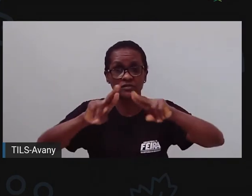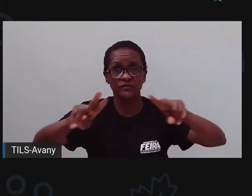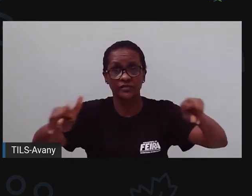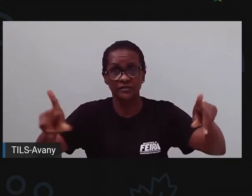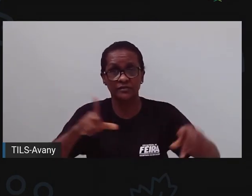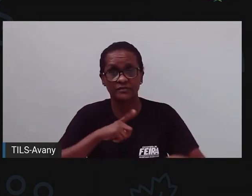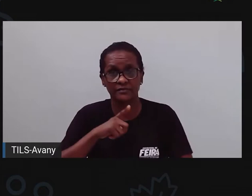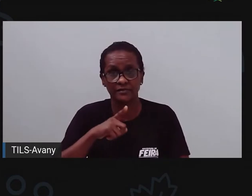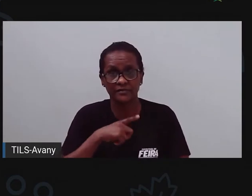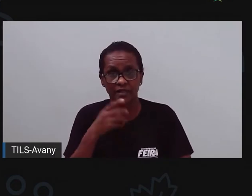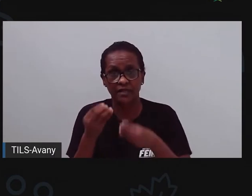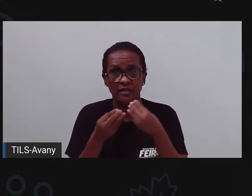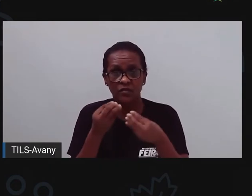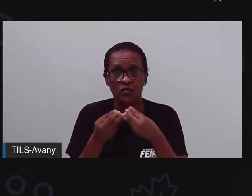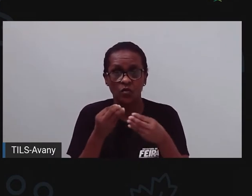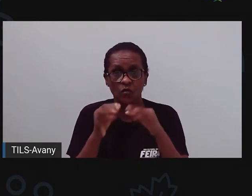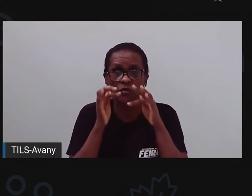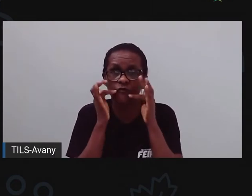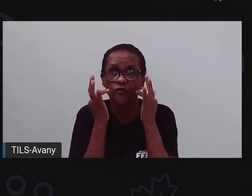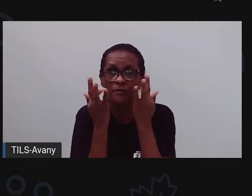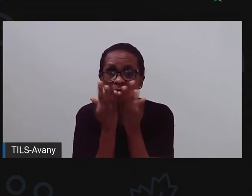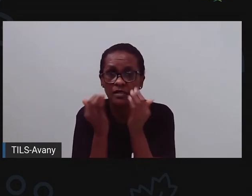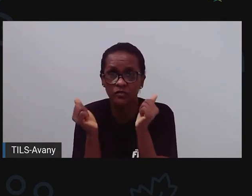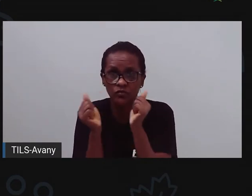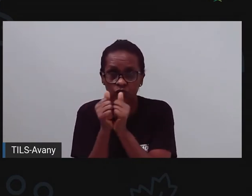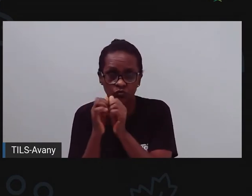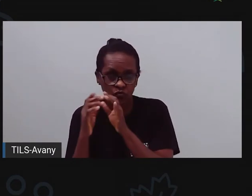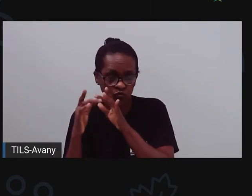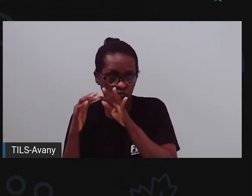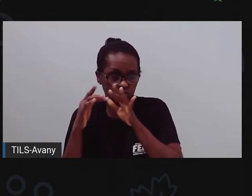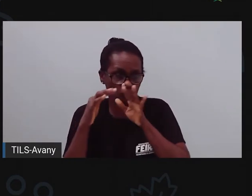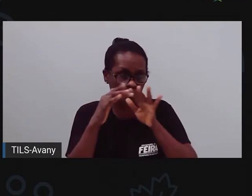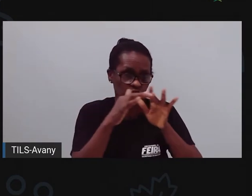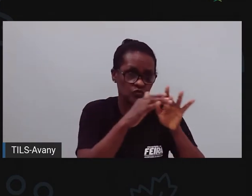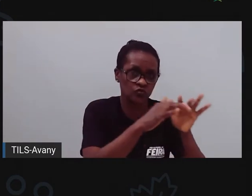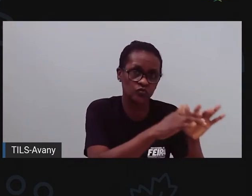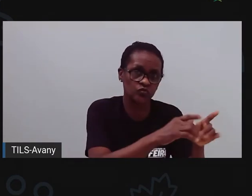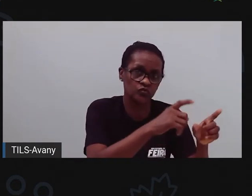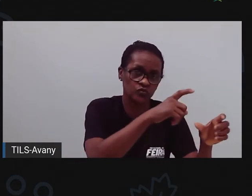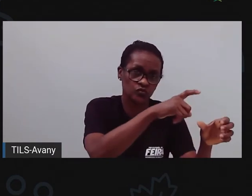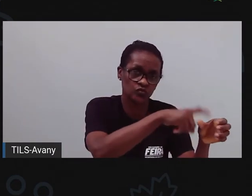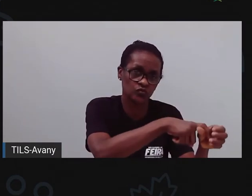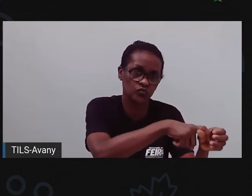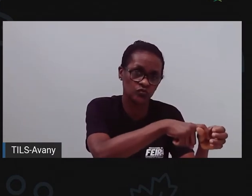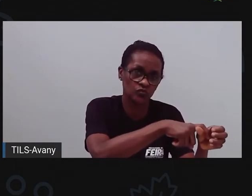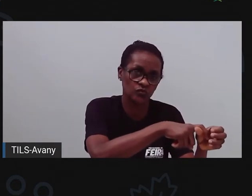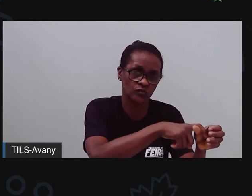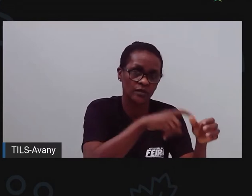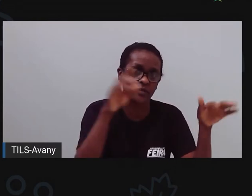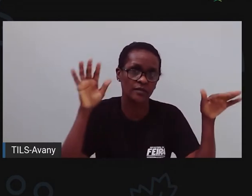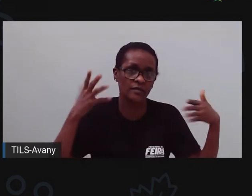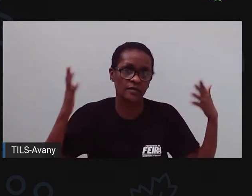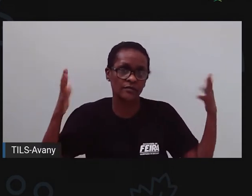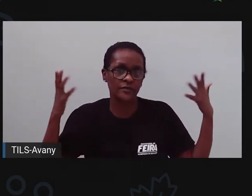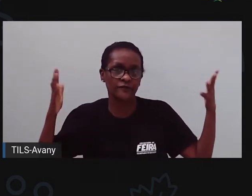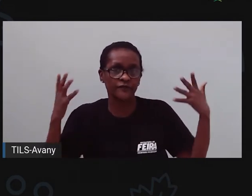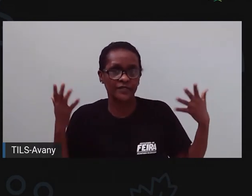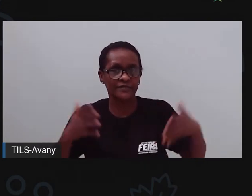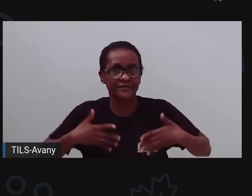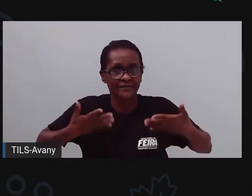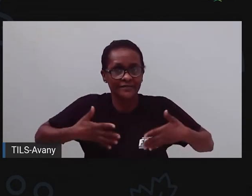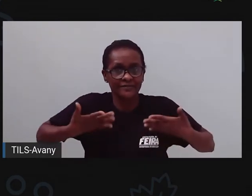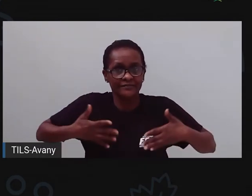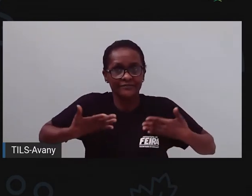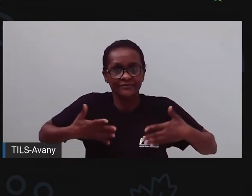Feira de Santana e aí quando as famílias vão para o interior geralmente né quem mora mais distante vem nessas festas bem nesses